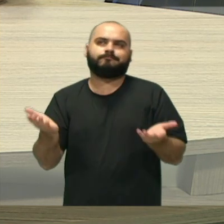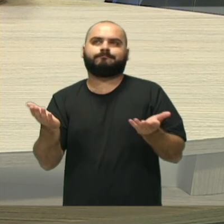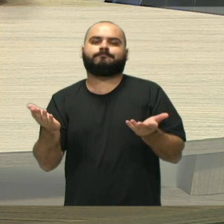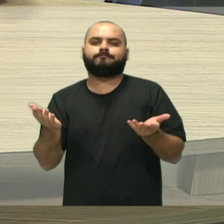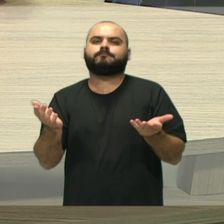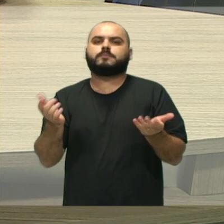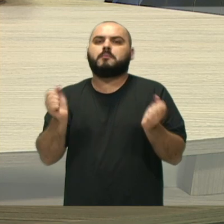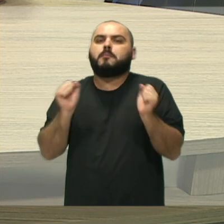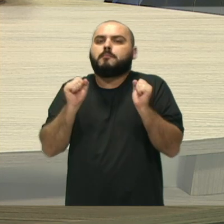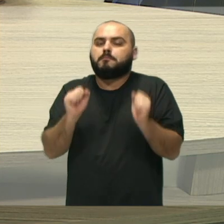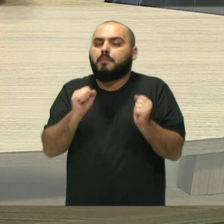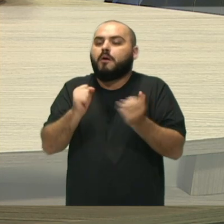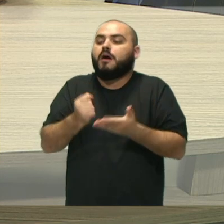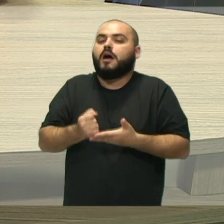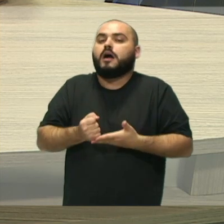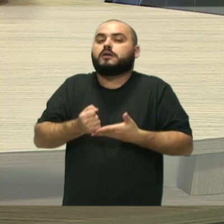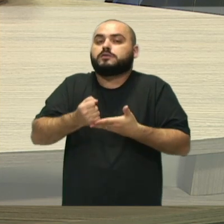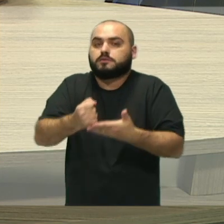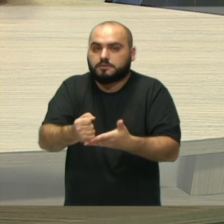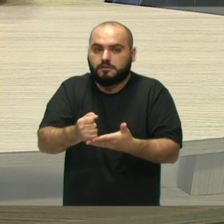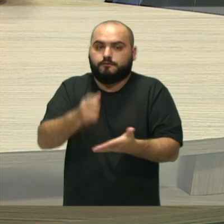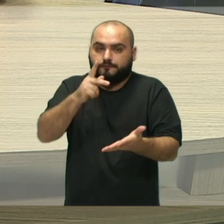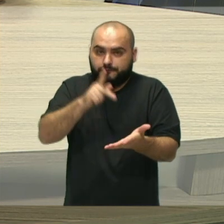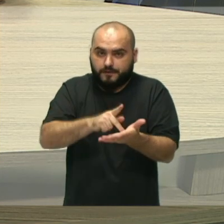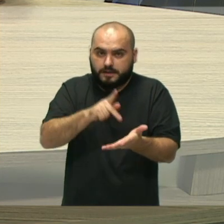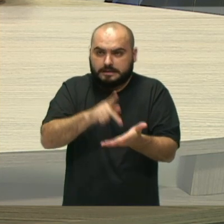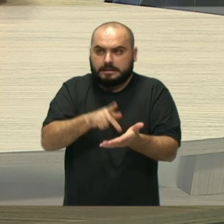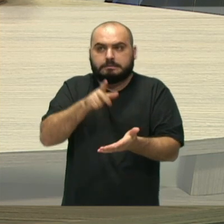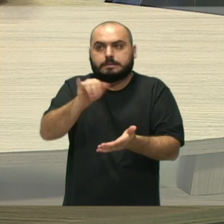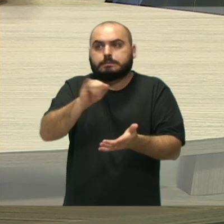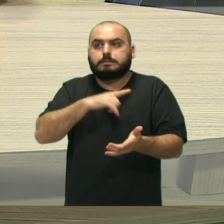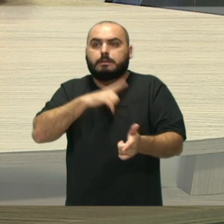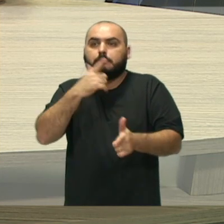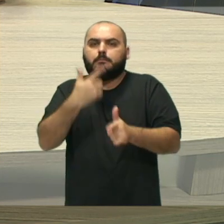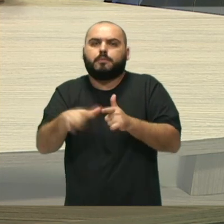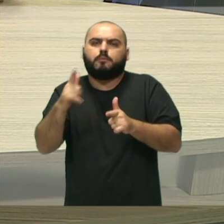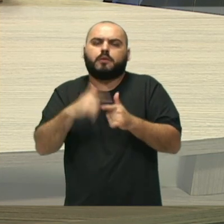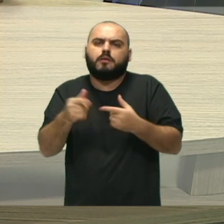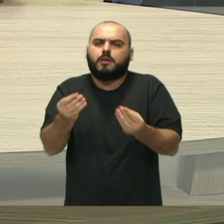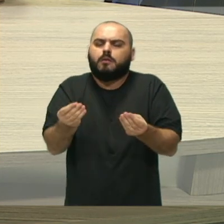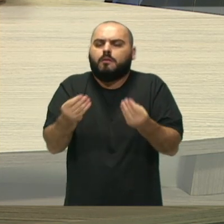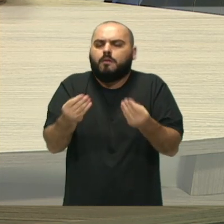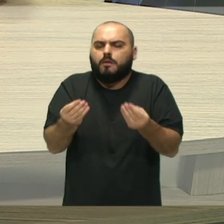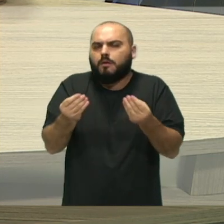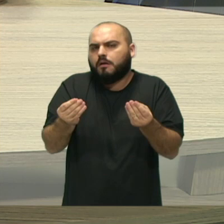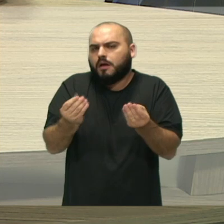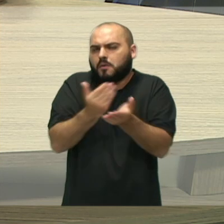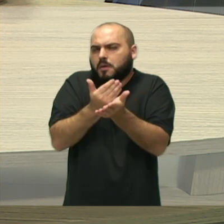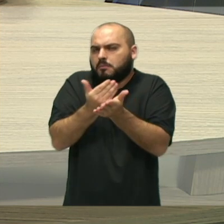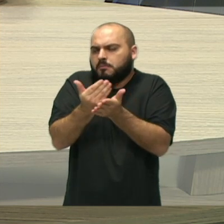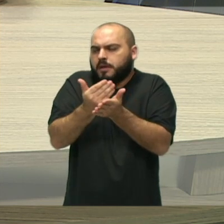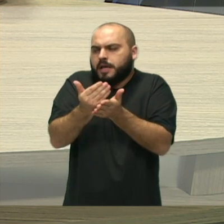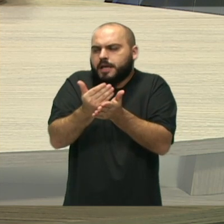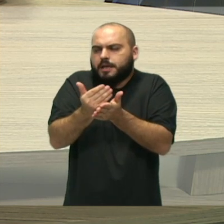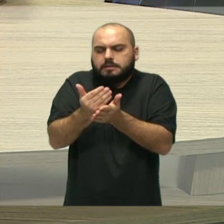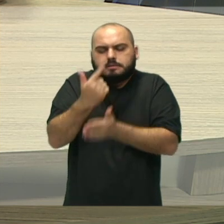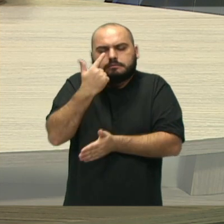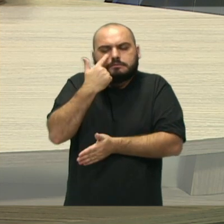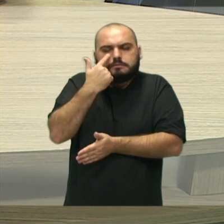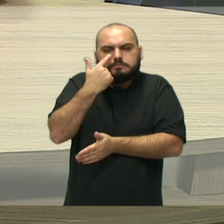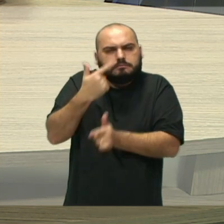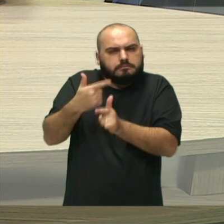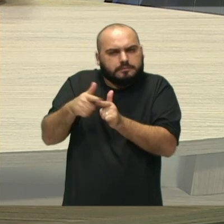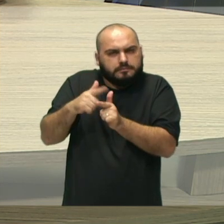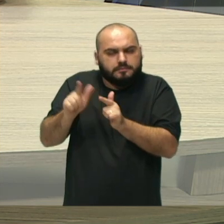que podem realmente ajudar quando você tem problemas leves, problemas quando eles começam a aparecer.